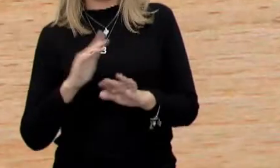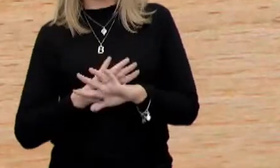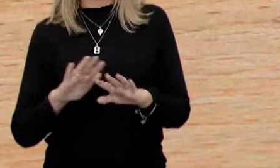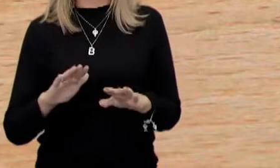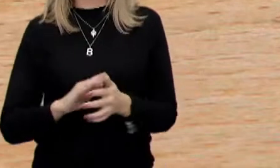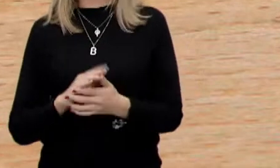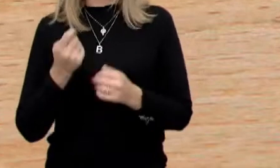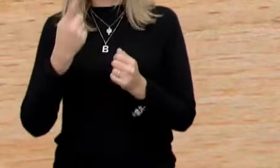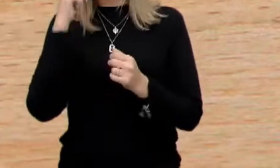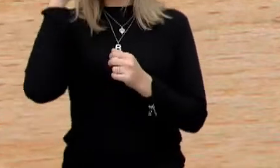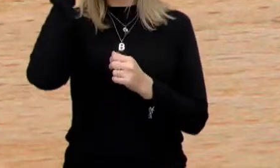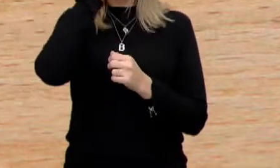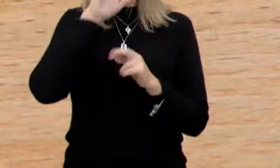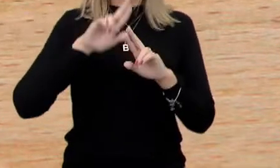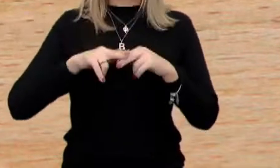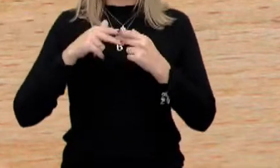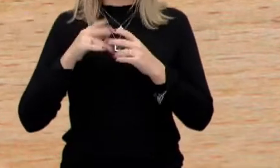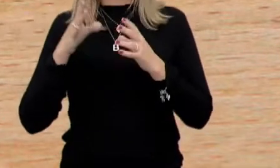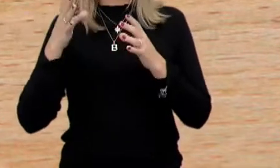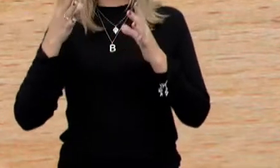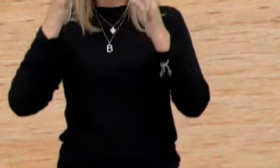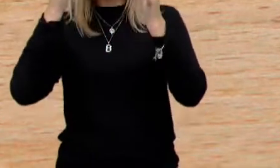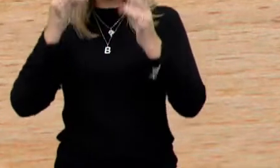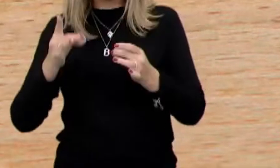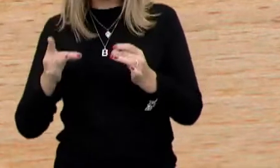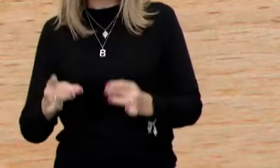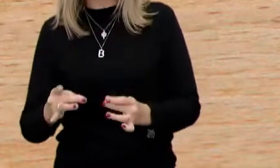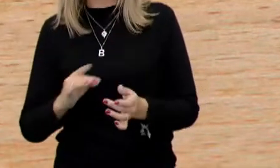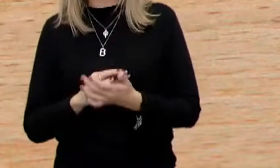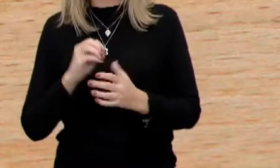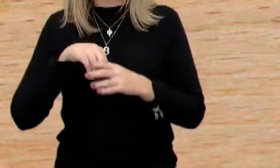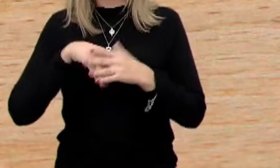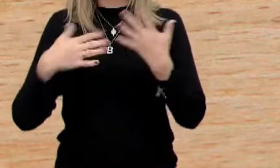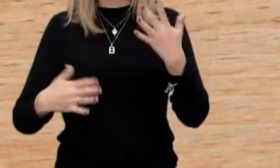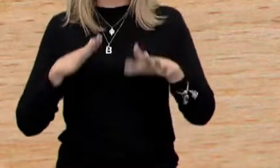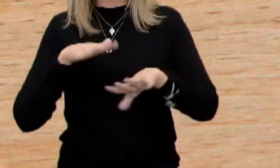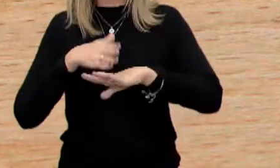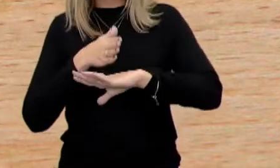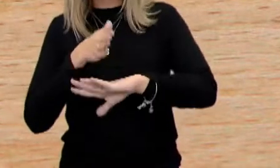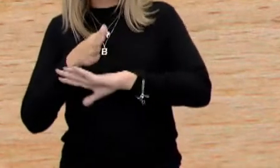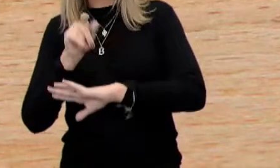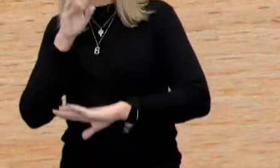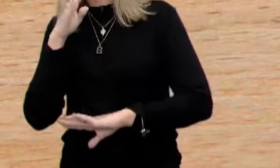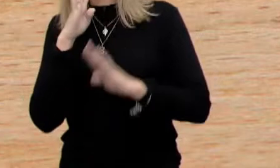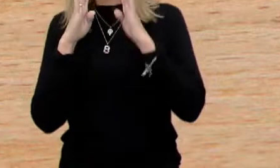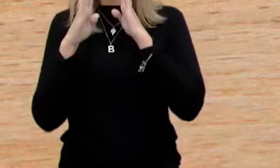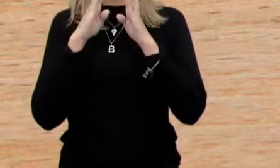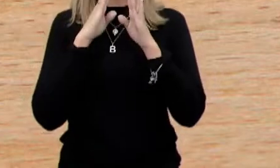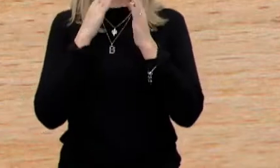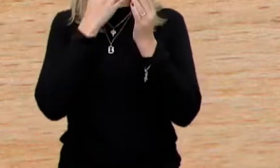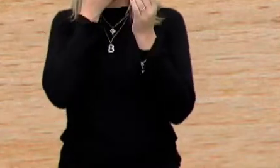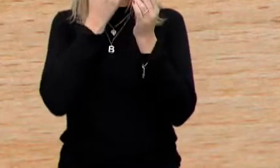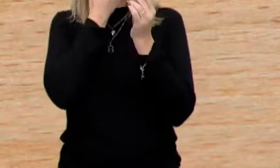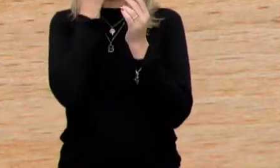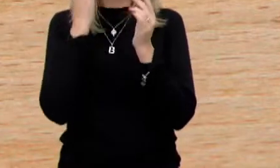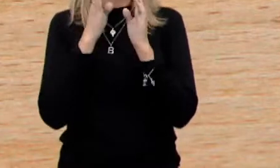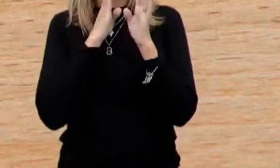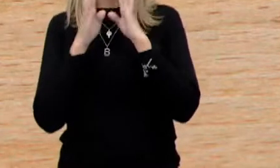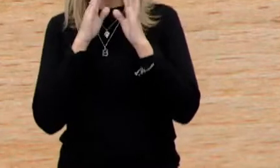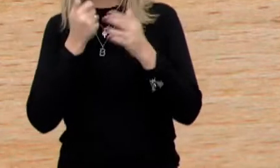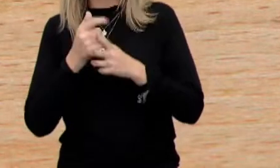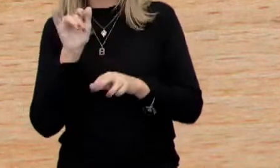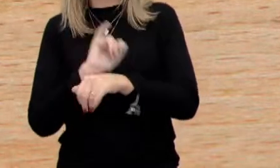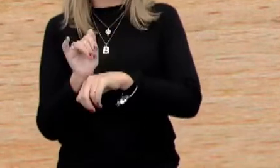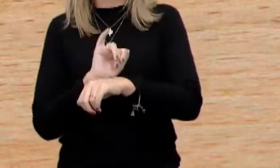ficou quase impossível, até porque era um conteúdo mais denso, esse conteúdo passou a fazer parte do Facebook. Mas assim, estamos no Facebook, estamos no